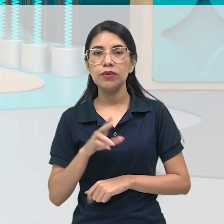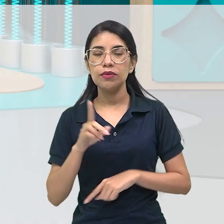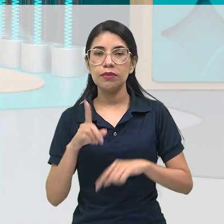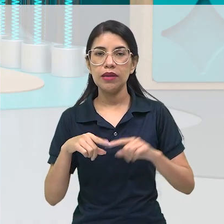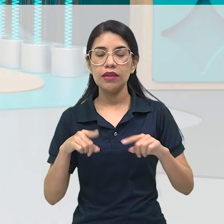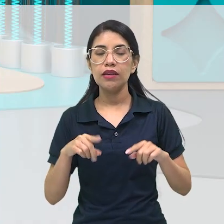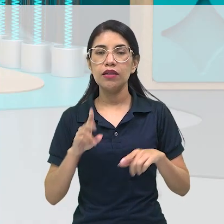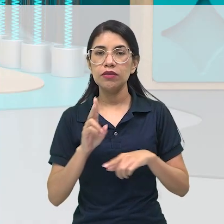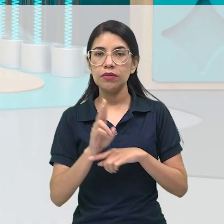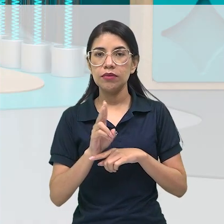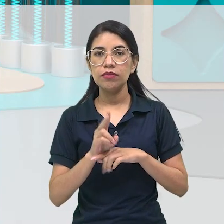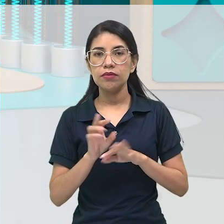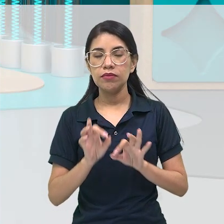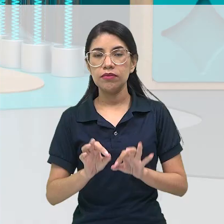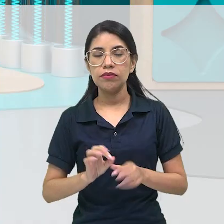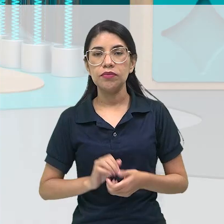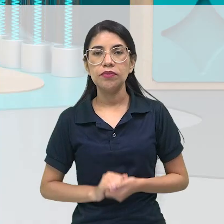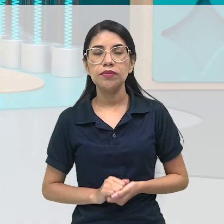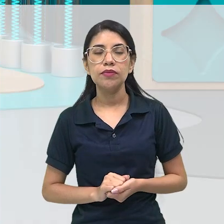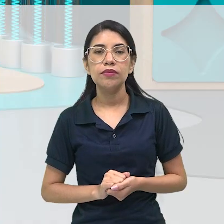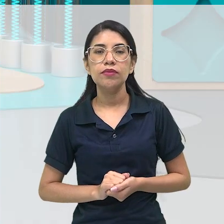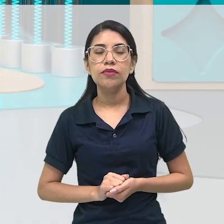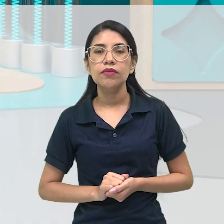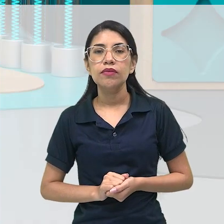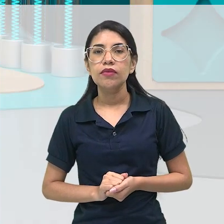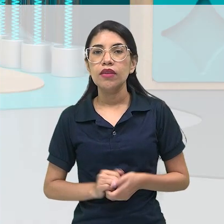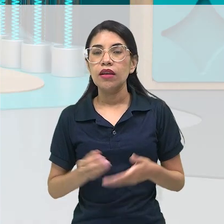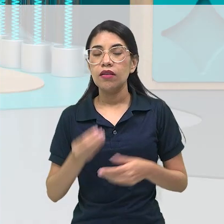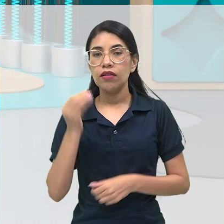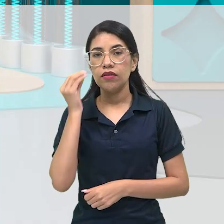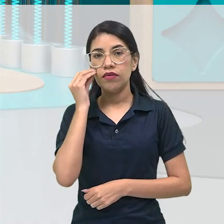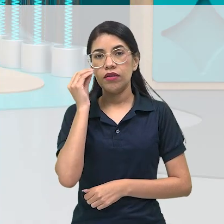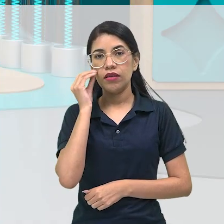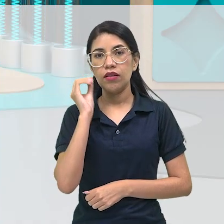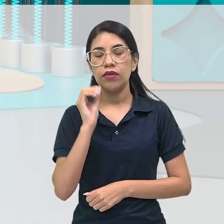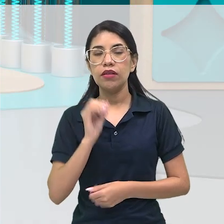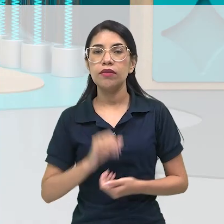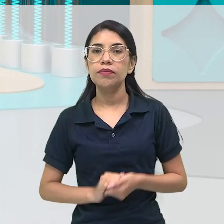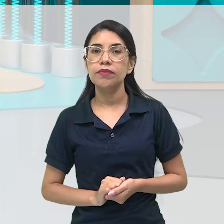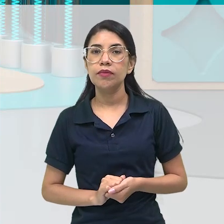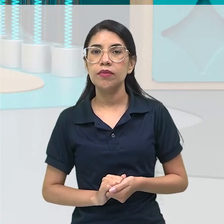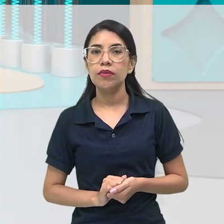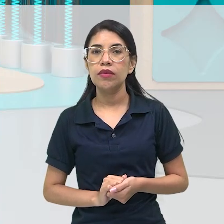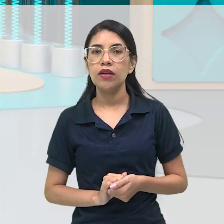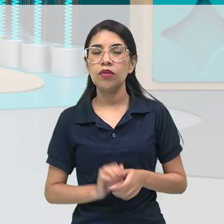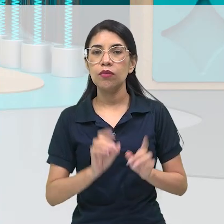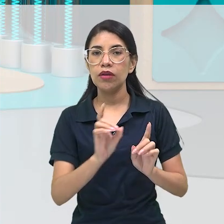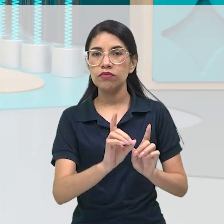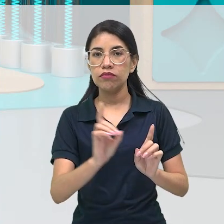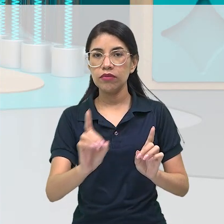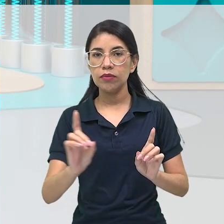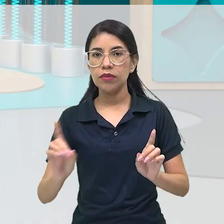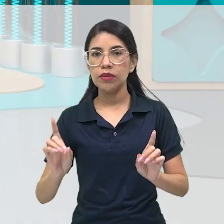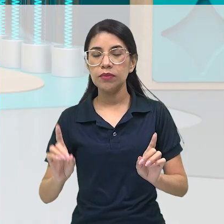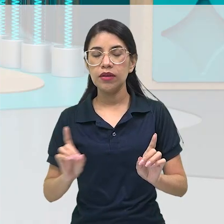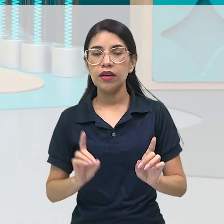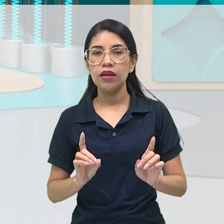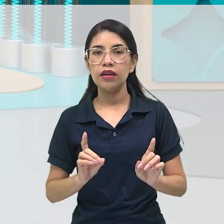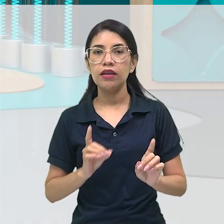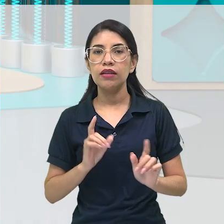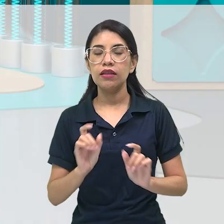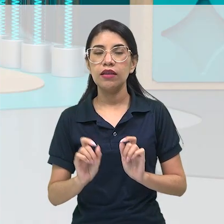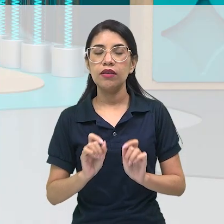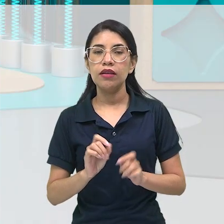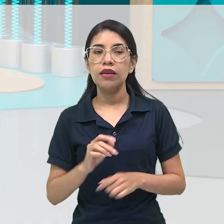seu uniforme ali oficial. Agora vamos ver quais são as posições dos jogadores